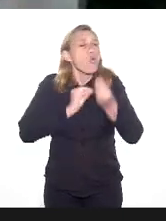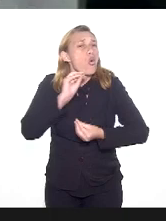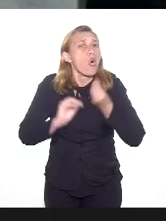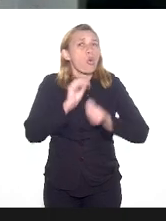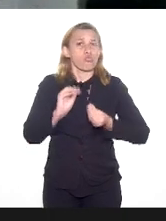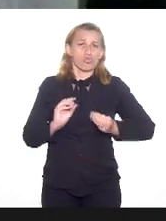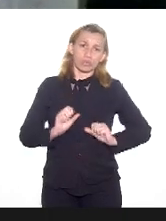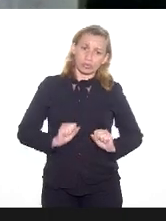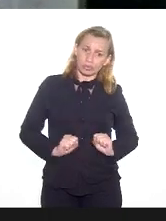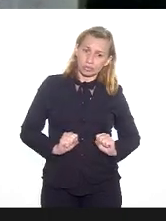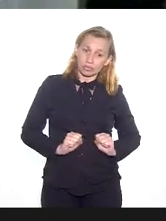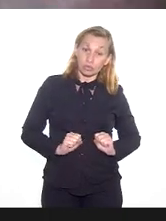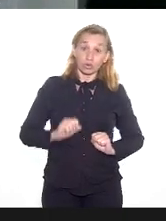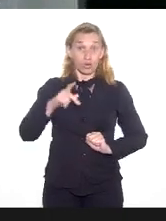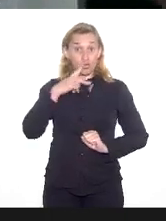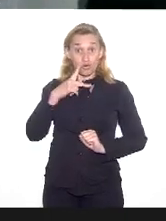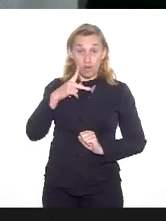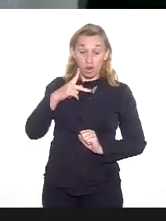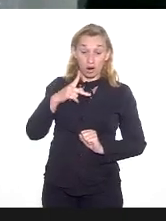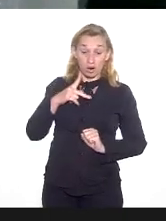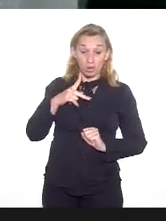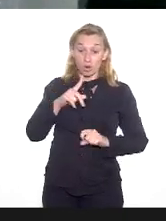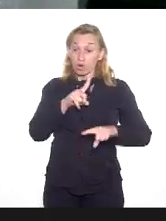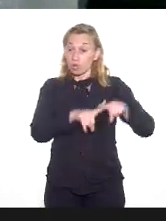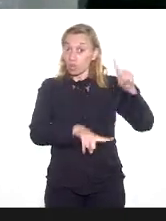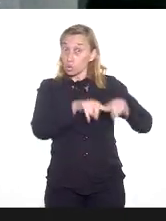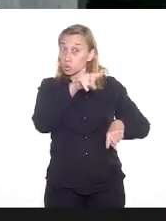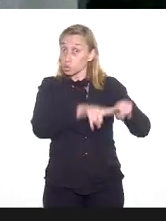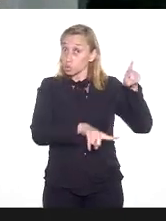Olha, quando eu digo um farto material,